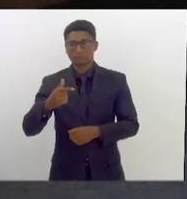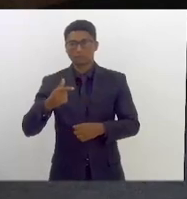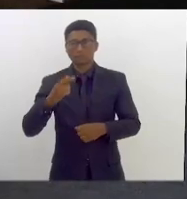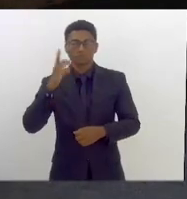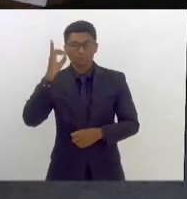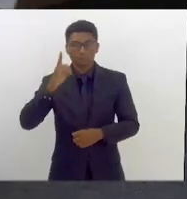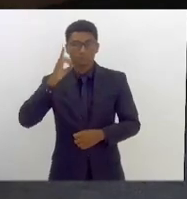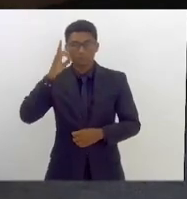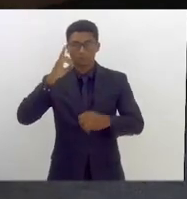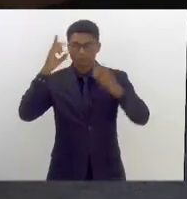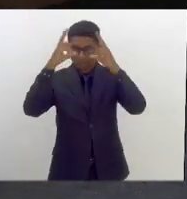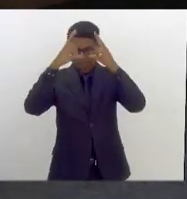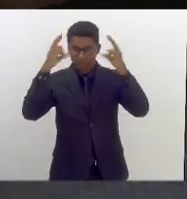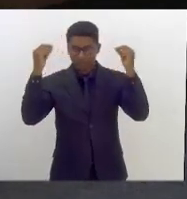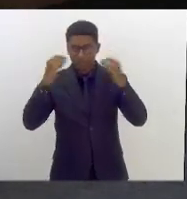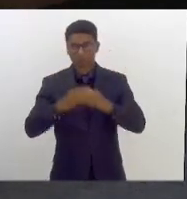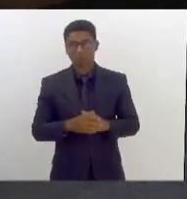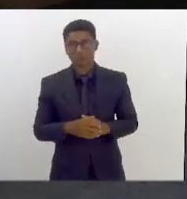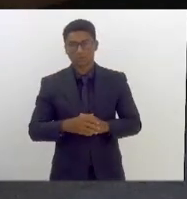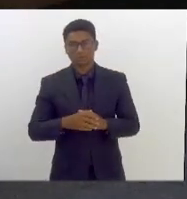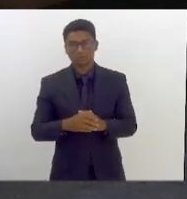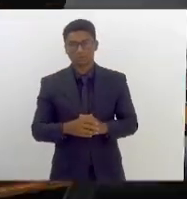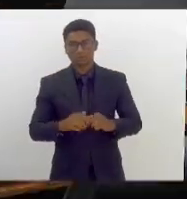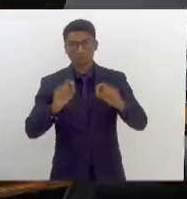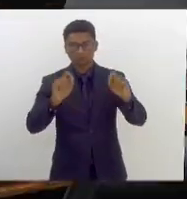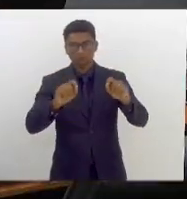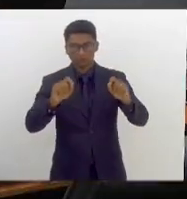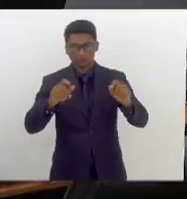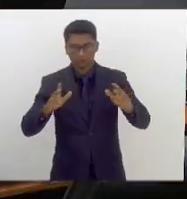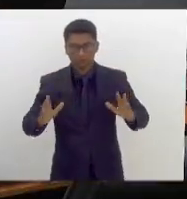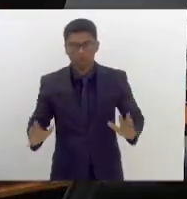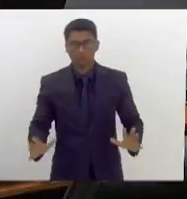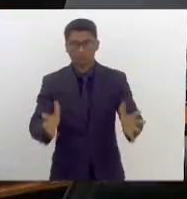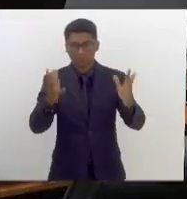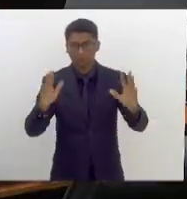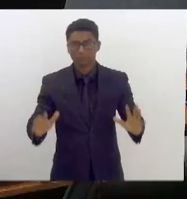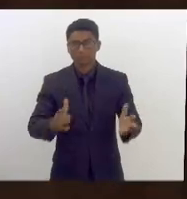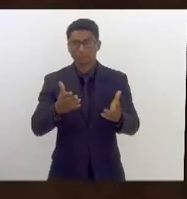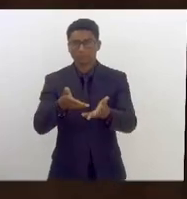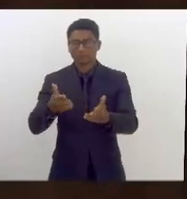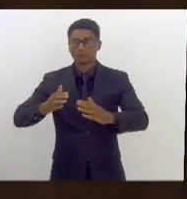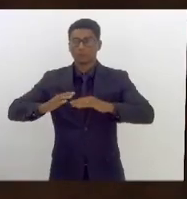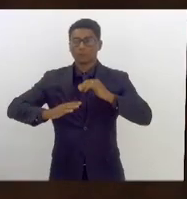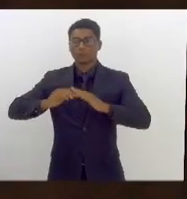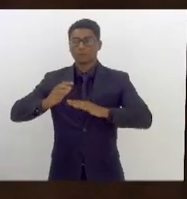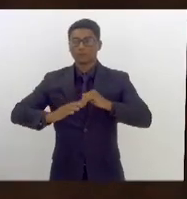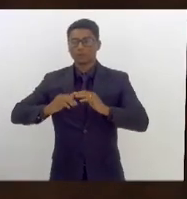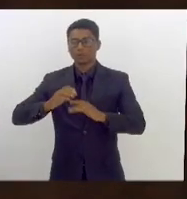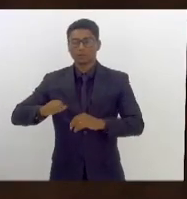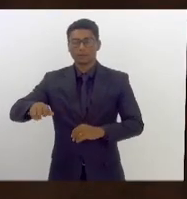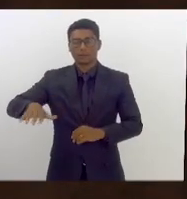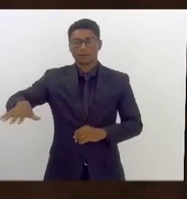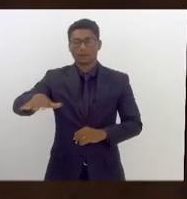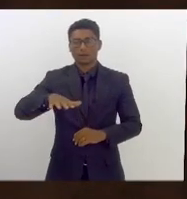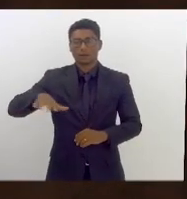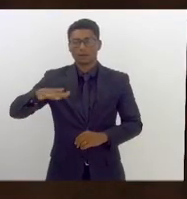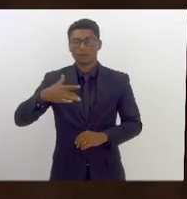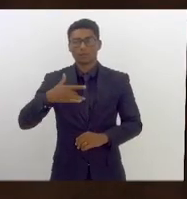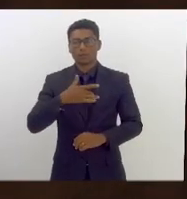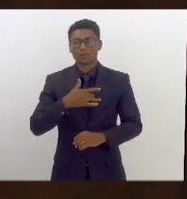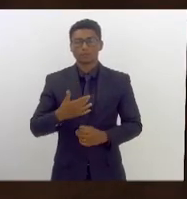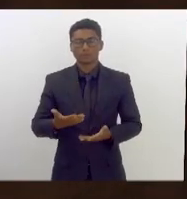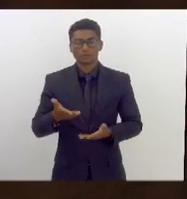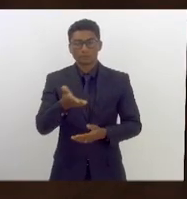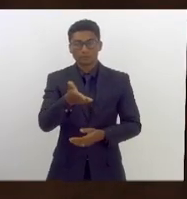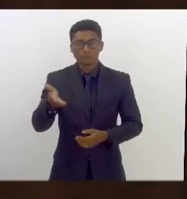enfermeira Rejane, dispõe sobre estímulo à participação de profissionais de saúde, mulheres